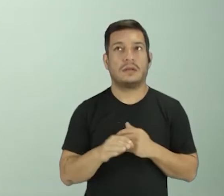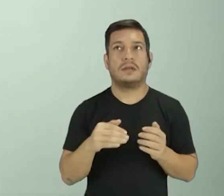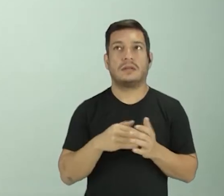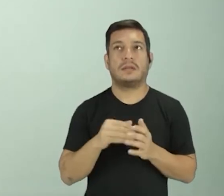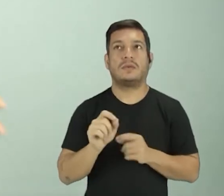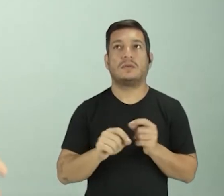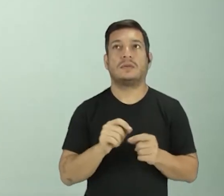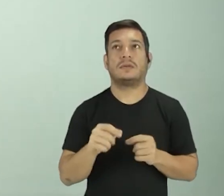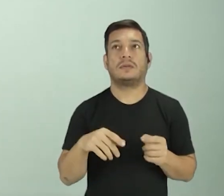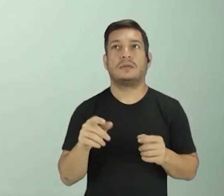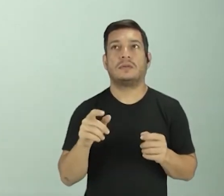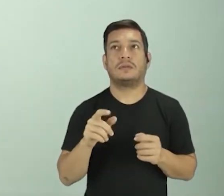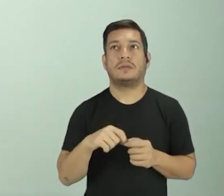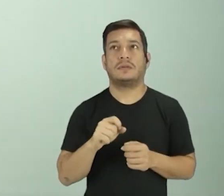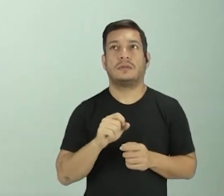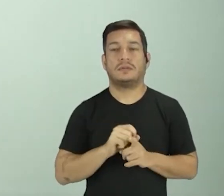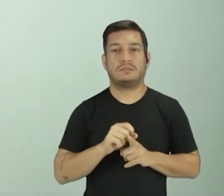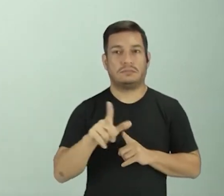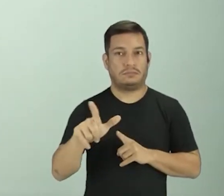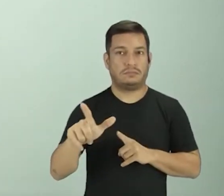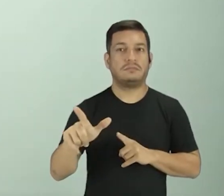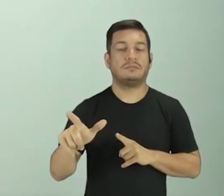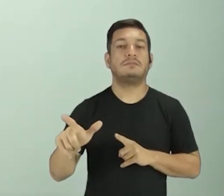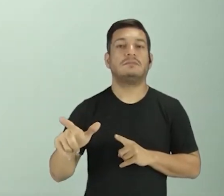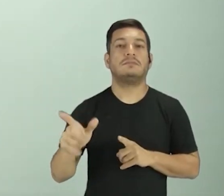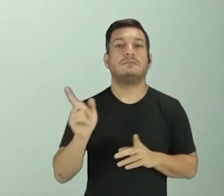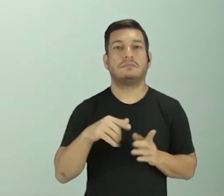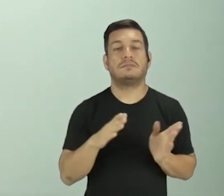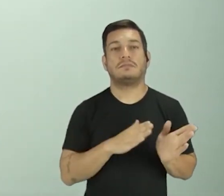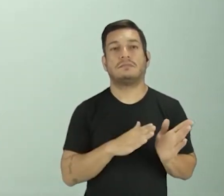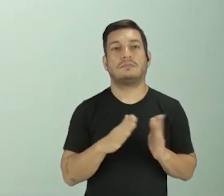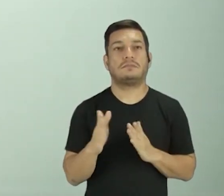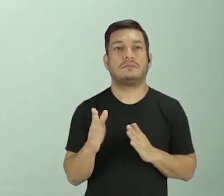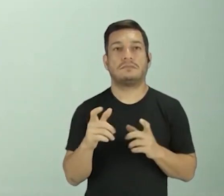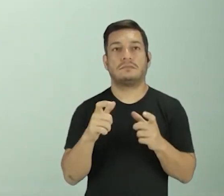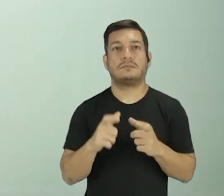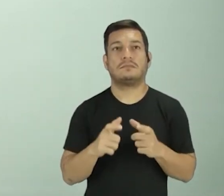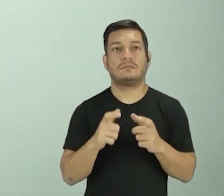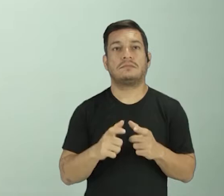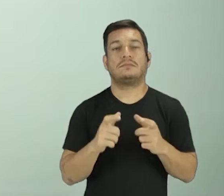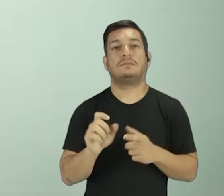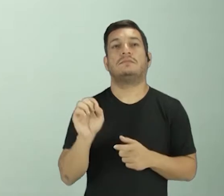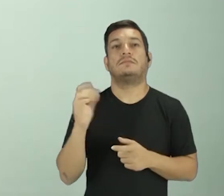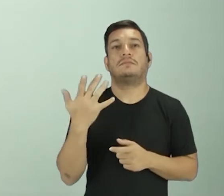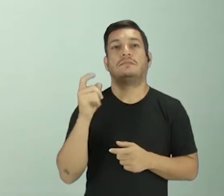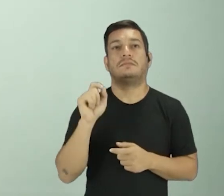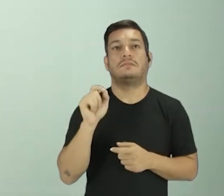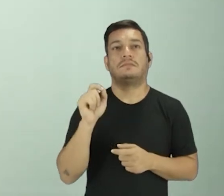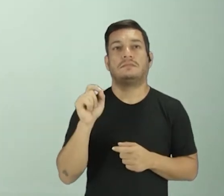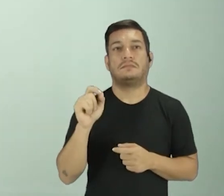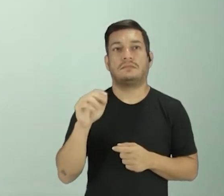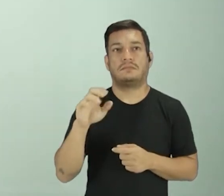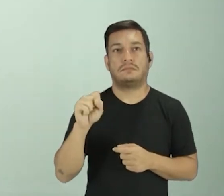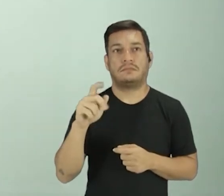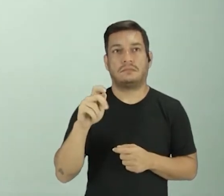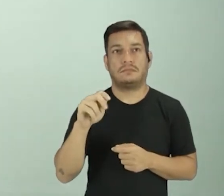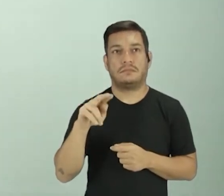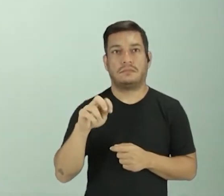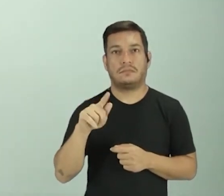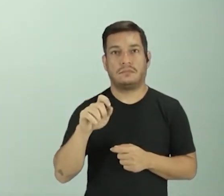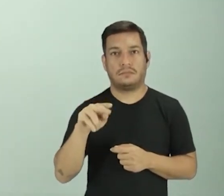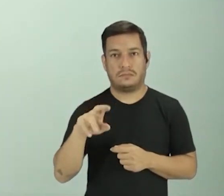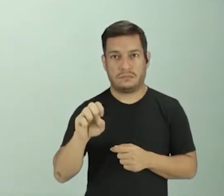até que se ejacule e eles saiam. Então esse é o processo, esse é o local que acontece a formação da espermatogênese,